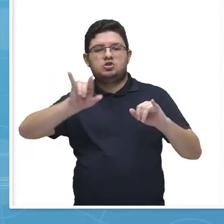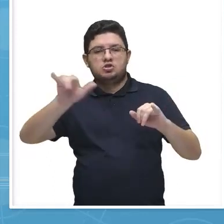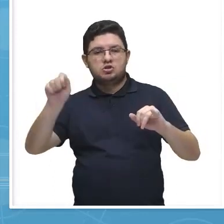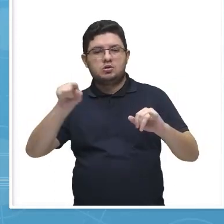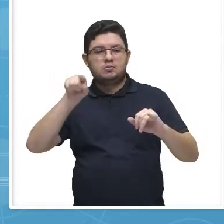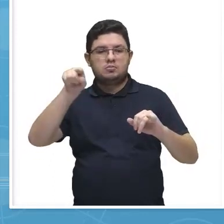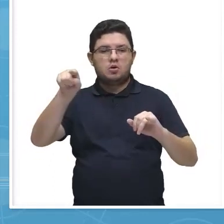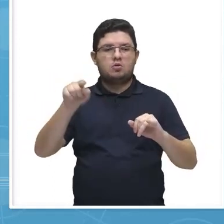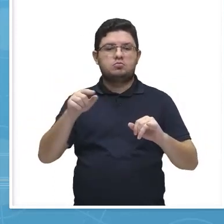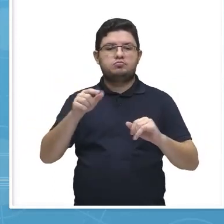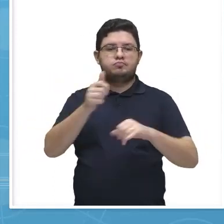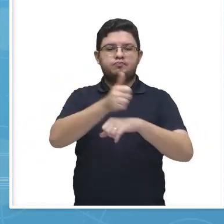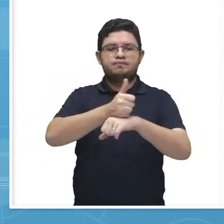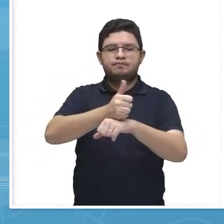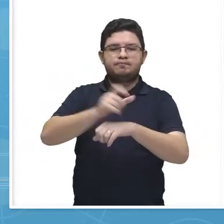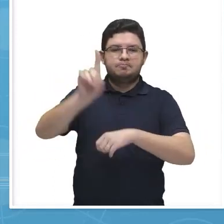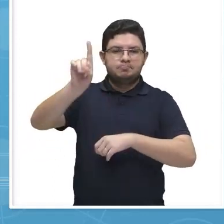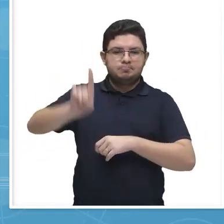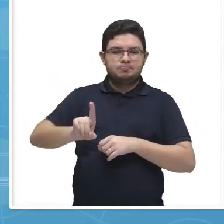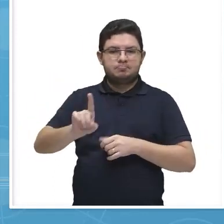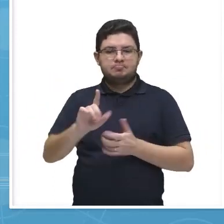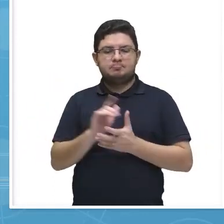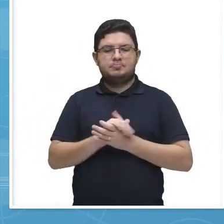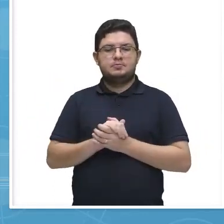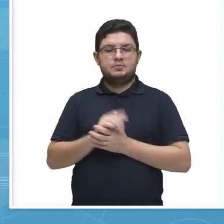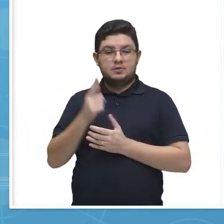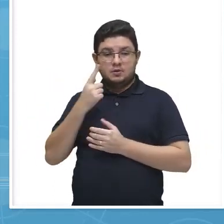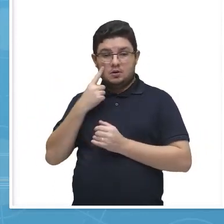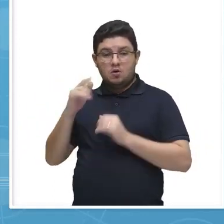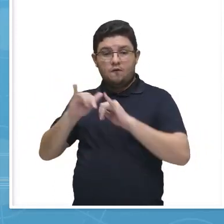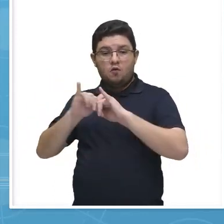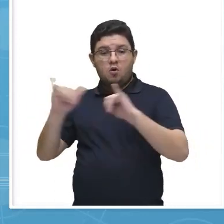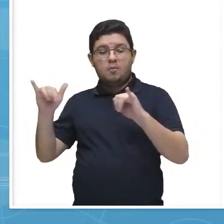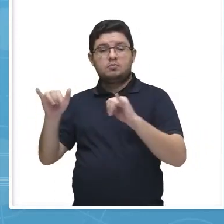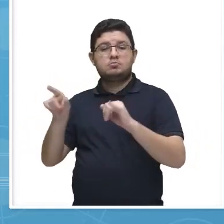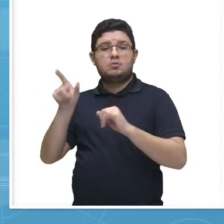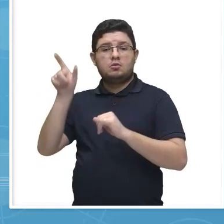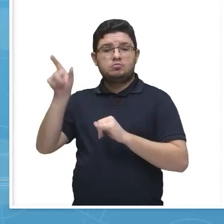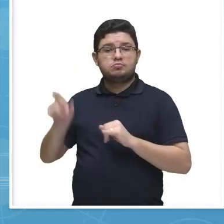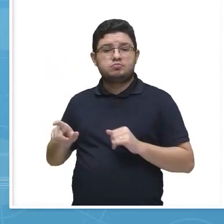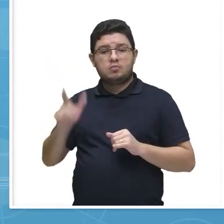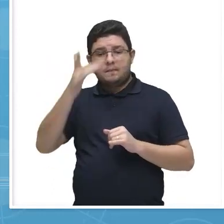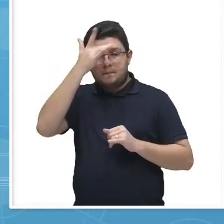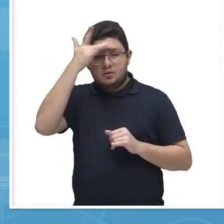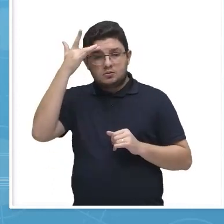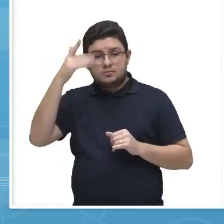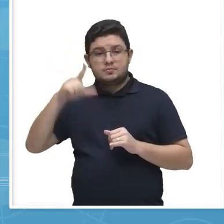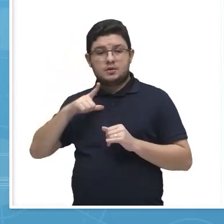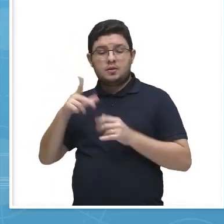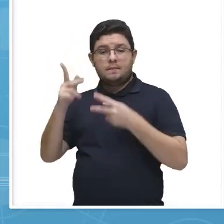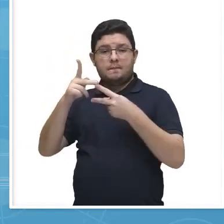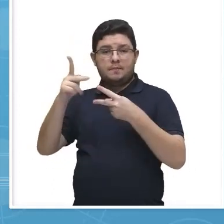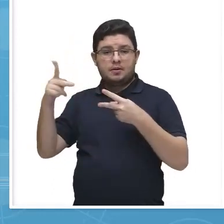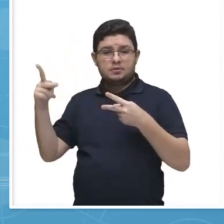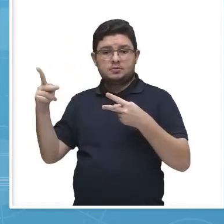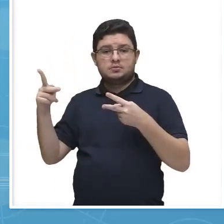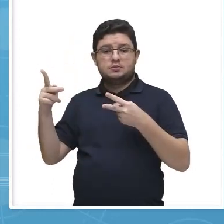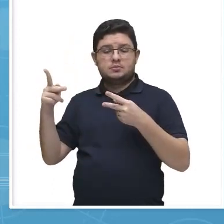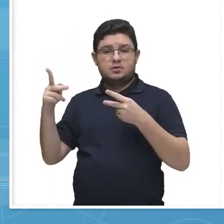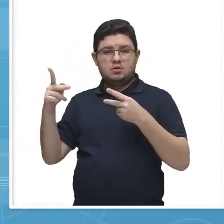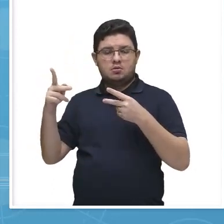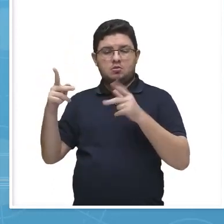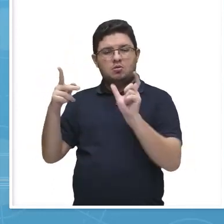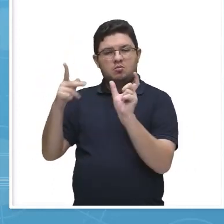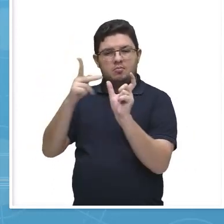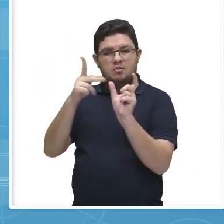alguma coisa a alguém. Tudo isso aqui é predicado, mas o sujeito tá bem aqui, tá? Eu informei. Informei o quê?